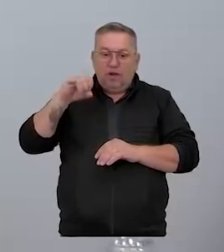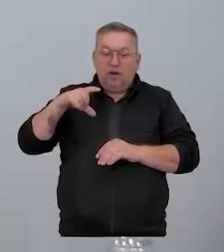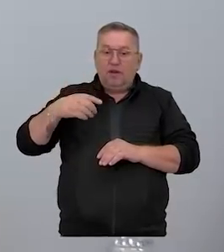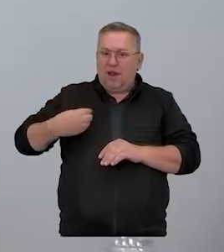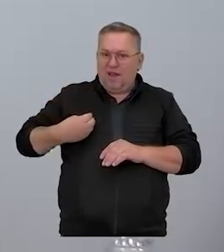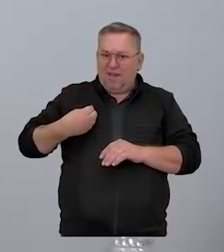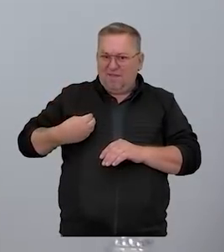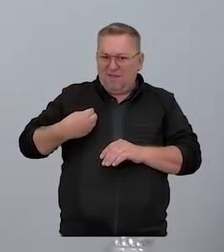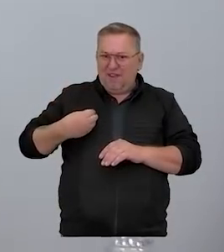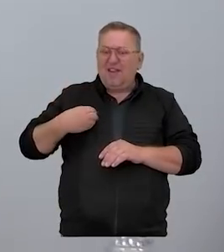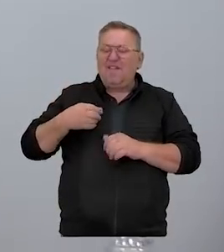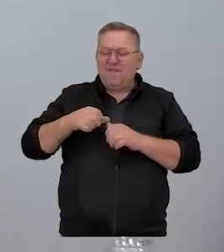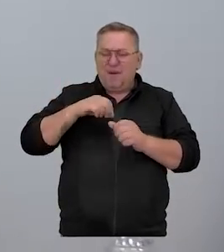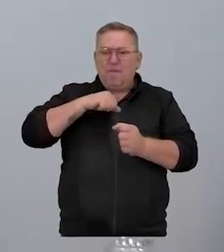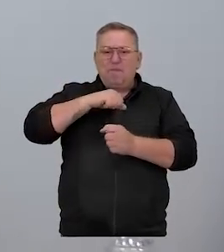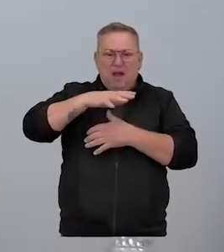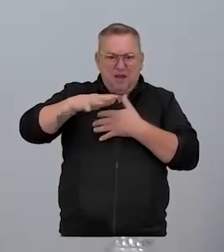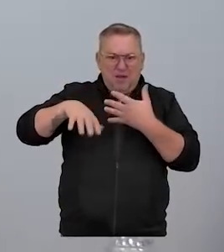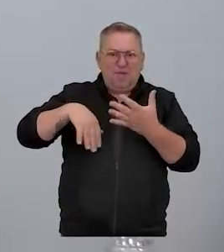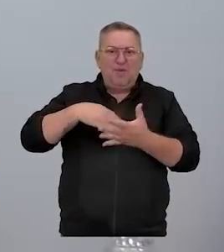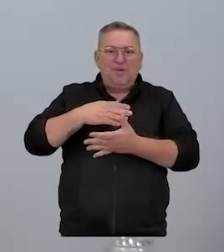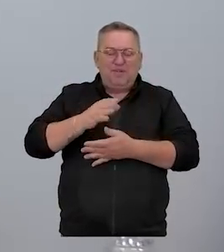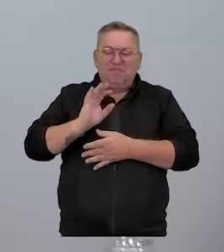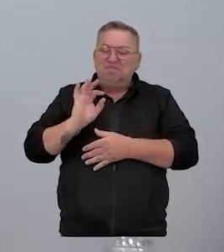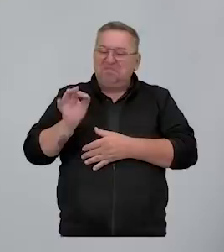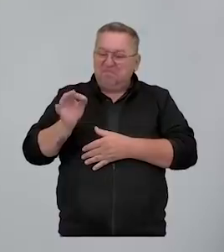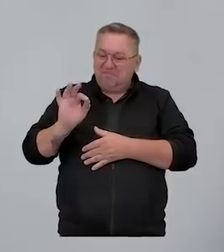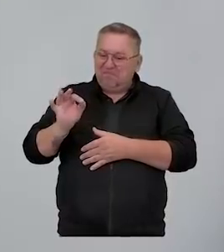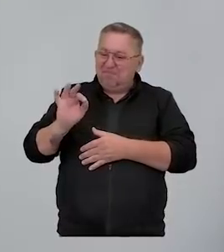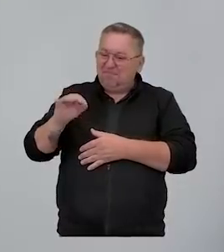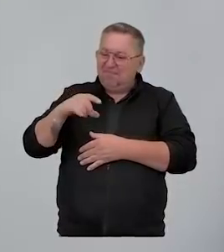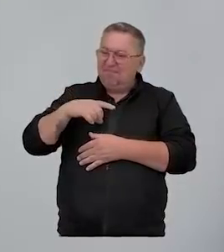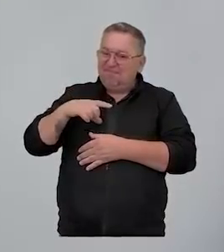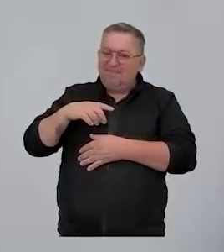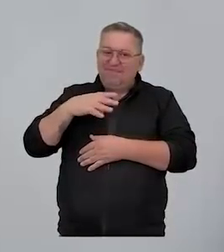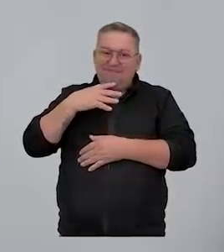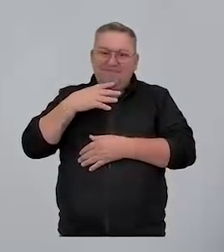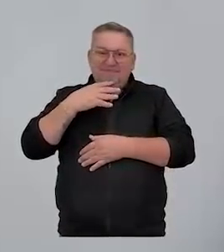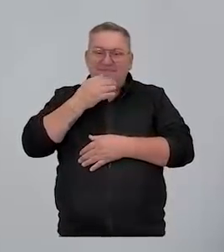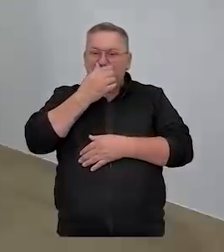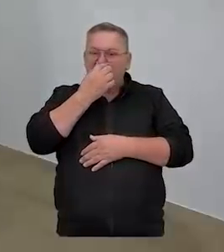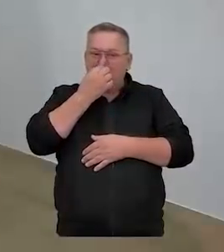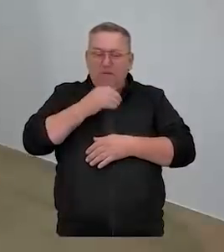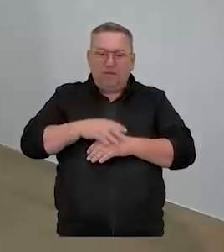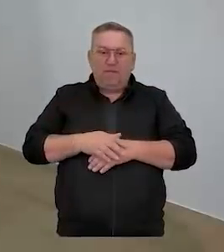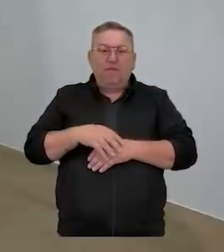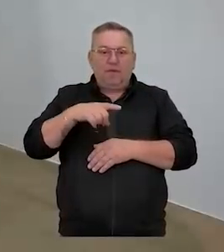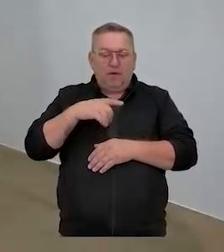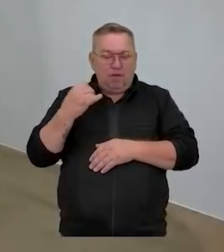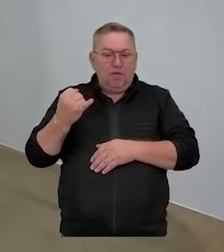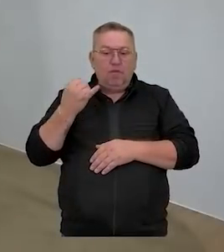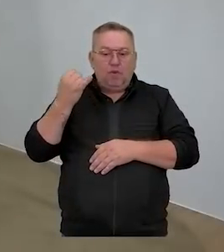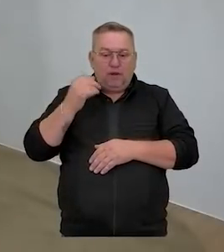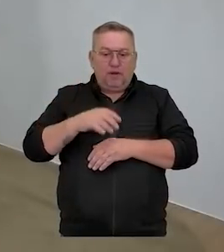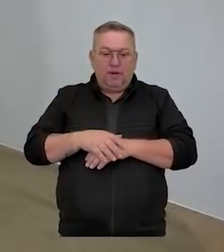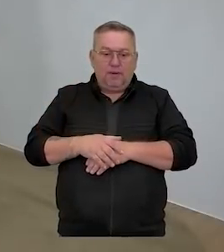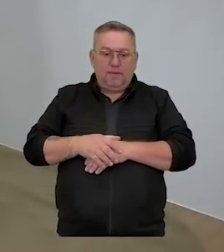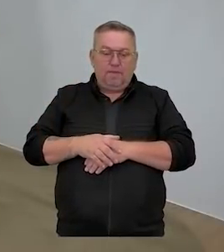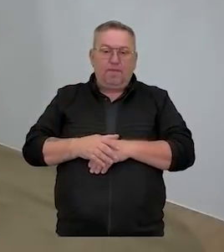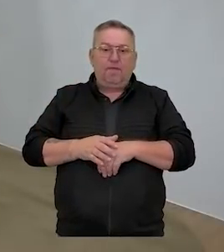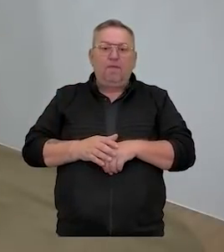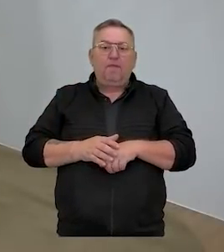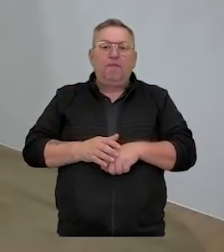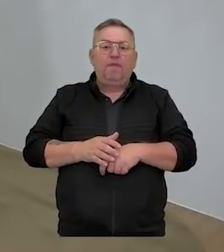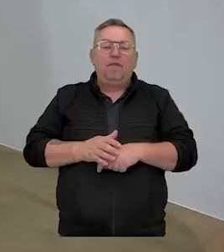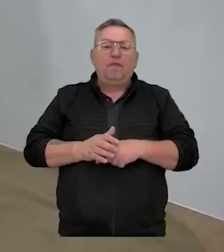uma bagunça. É bem isso mesmo, viu, Bruno? E que legal que eles reconhecem, né? Essa questão da Sim. importância da rotina, né? Muito bom. Senão a gente